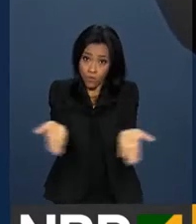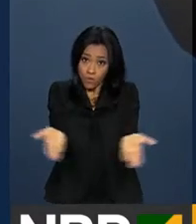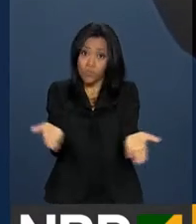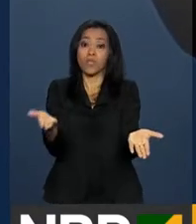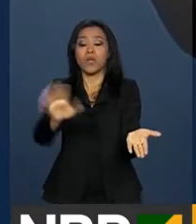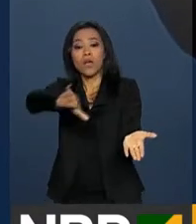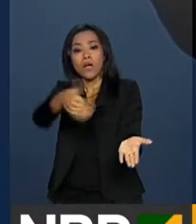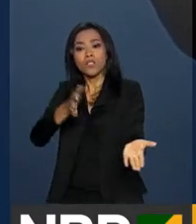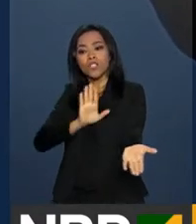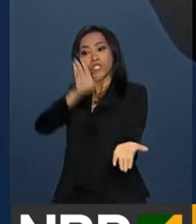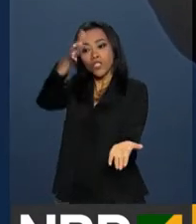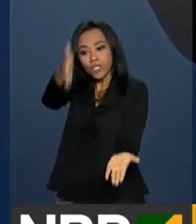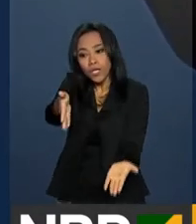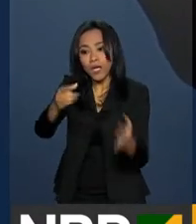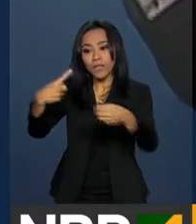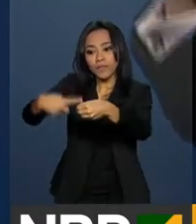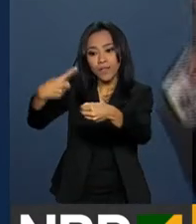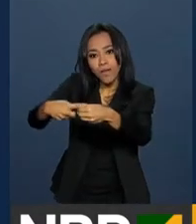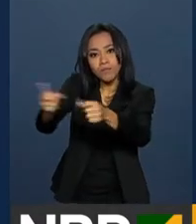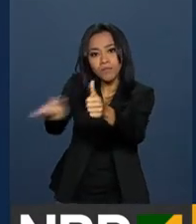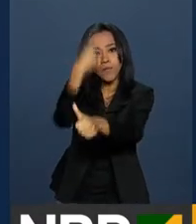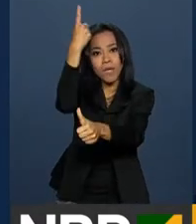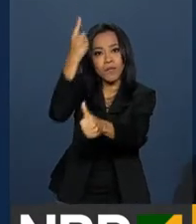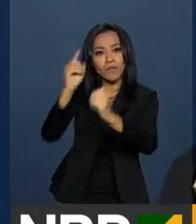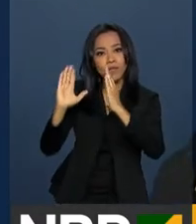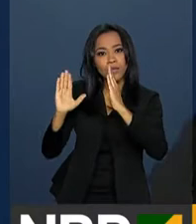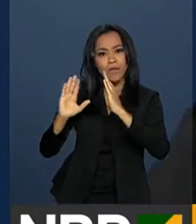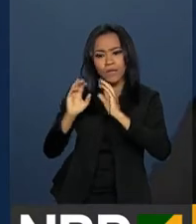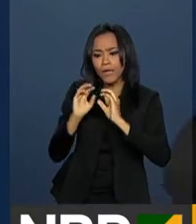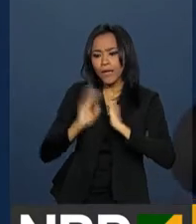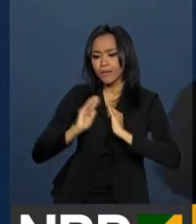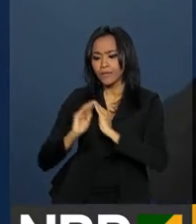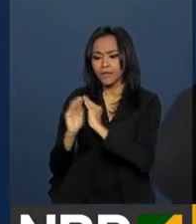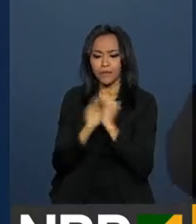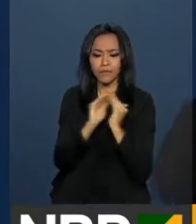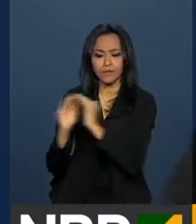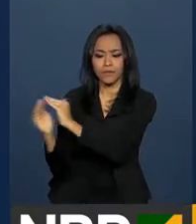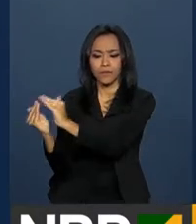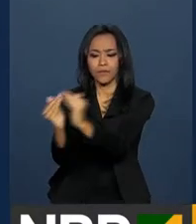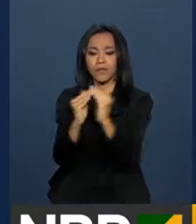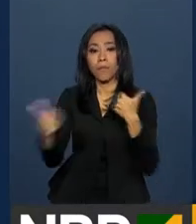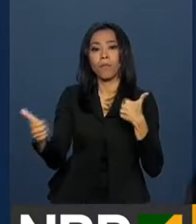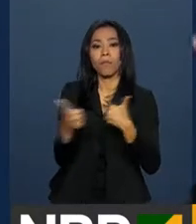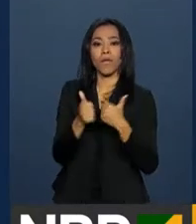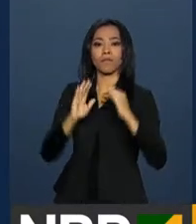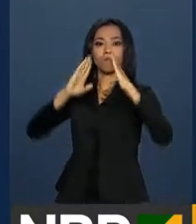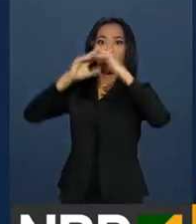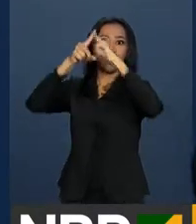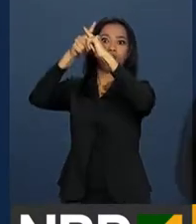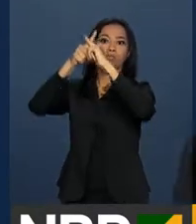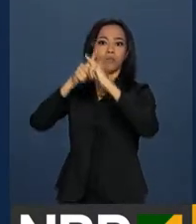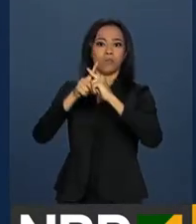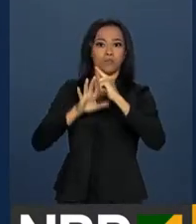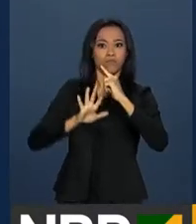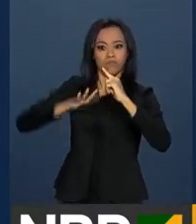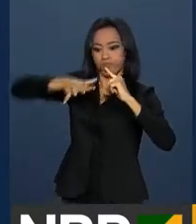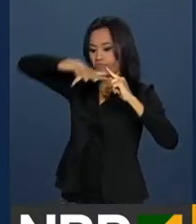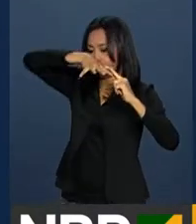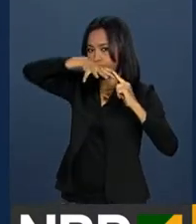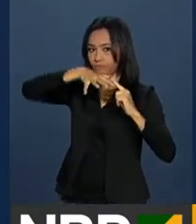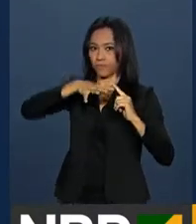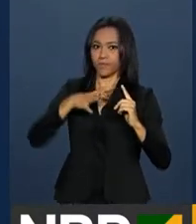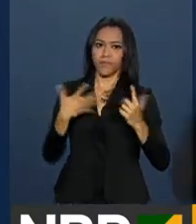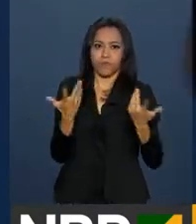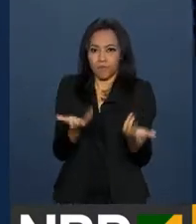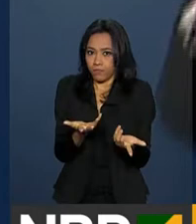antes de chegar na cidade, nós encontramos pequenas vilas em torno de uma pequena capela, de um templo que seja, de